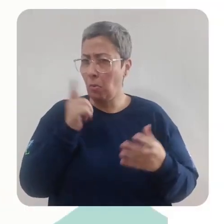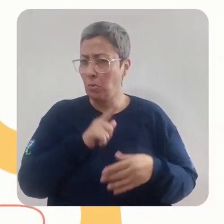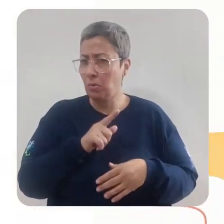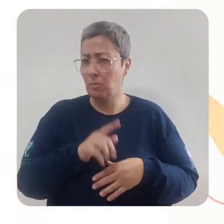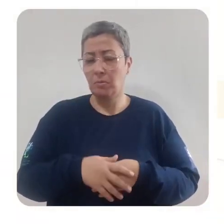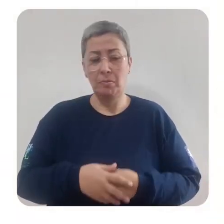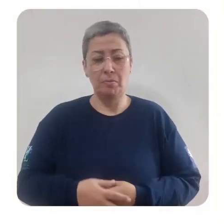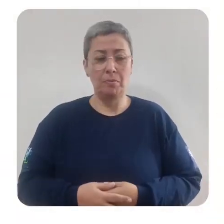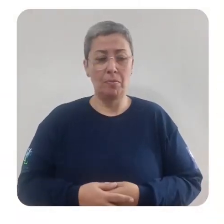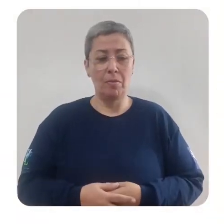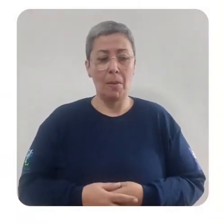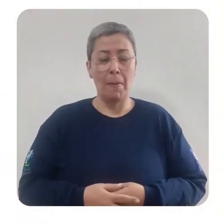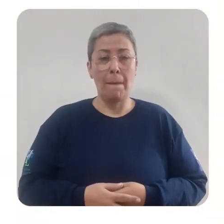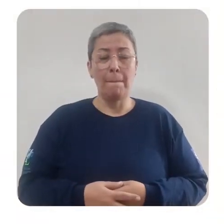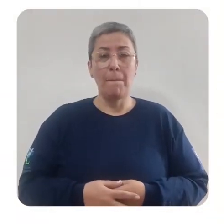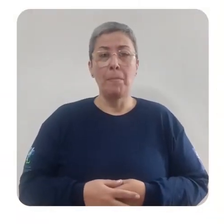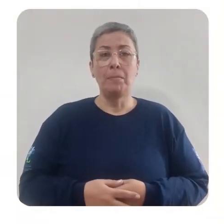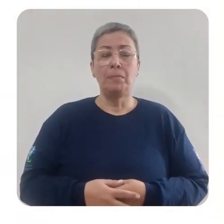conseguem?